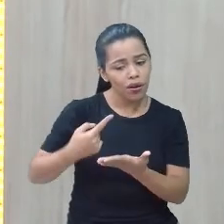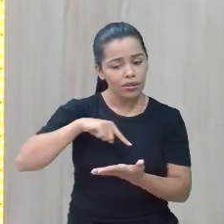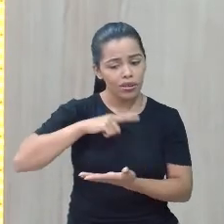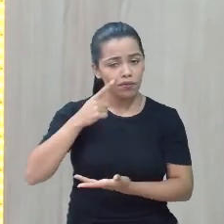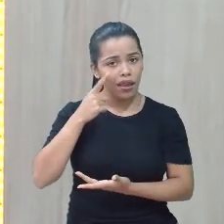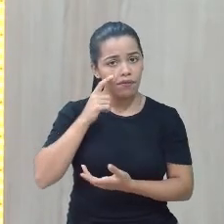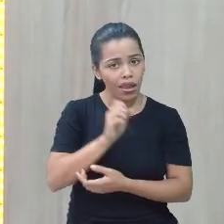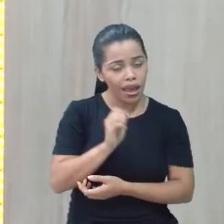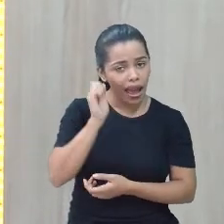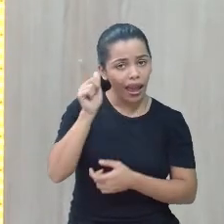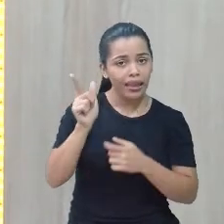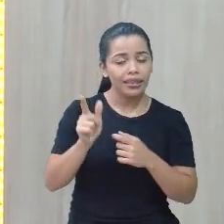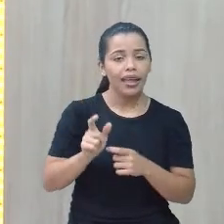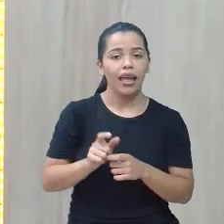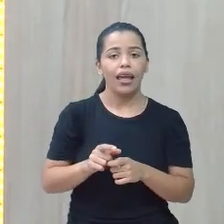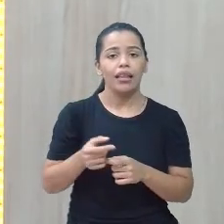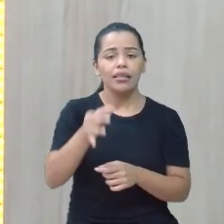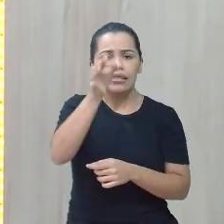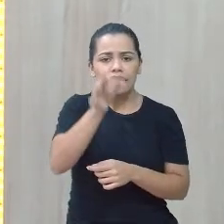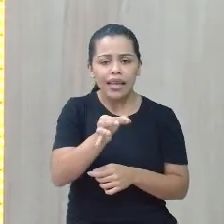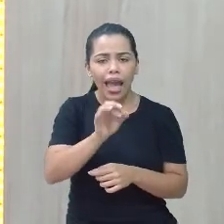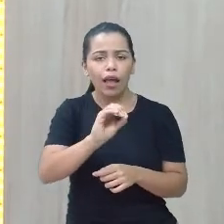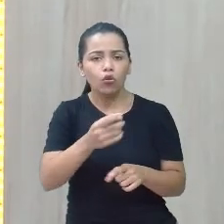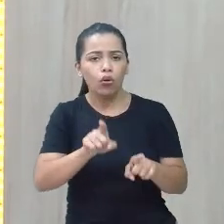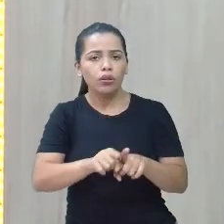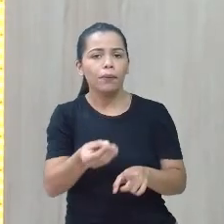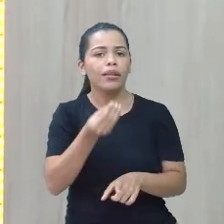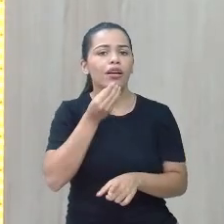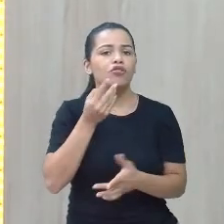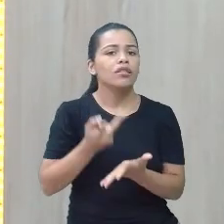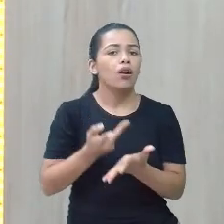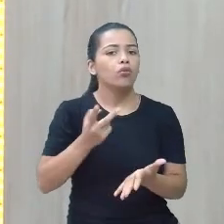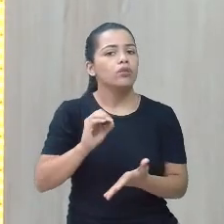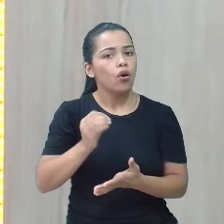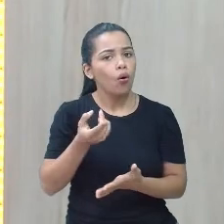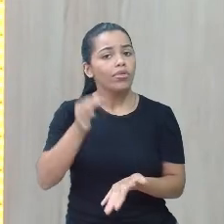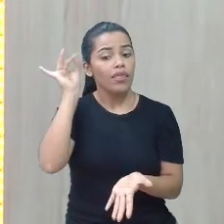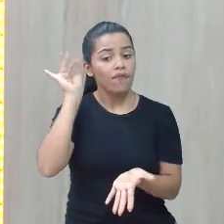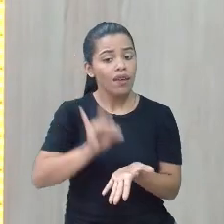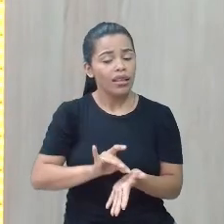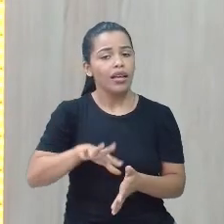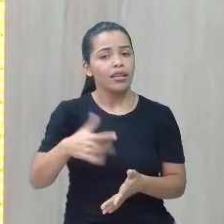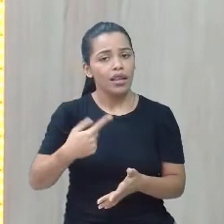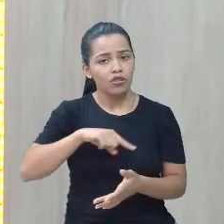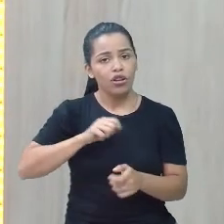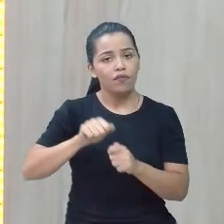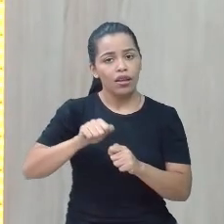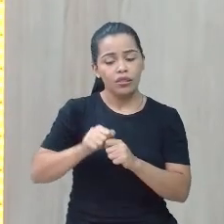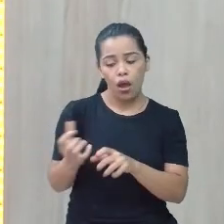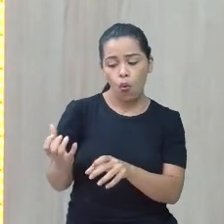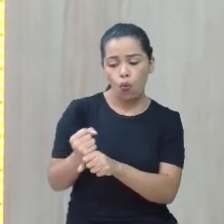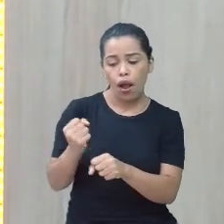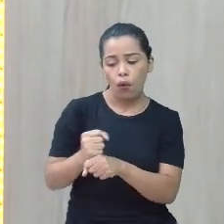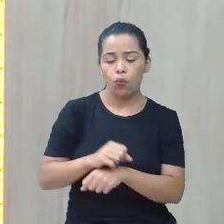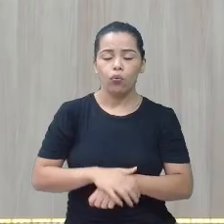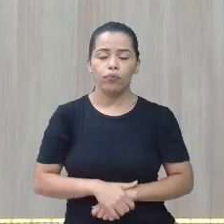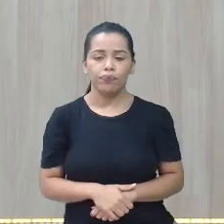ideia do assertivo ou das chances de acontecerem, como de fato saber como é que a gente faz esse cálculo, tá bom?